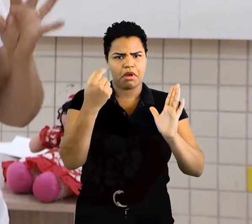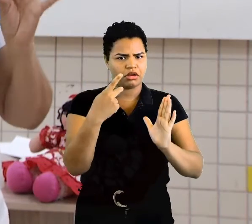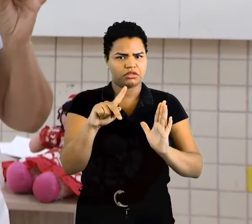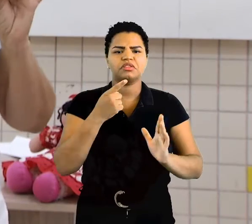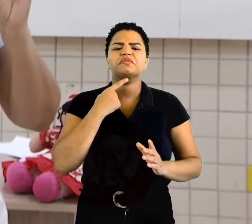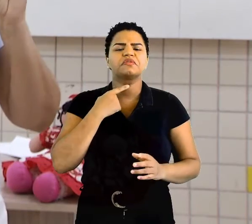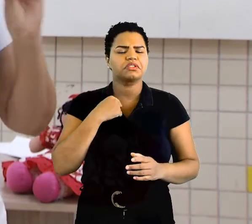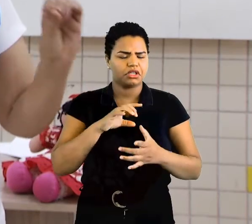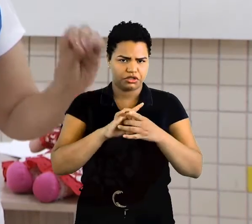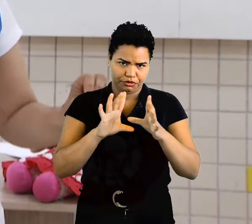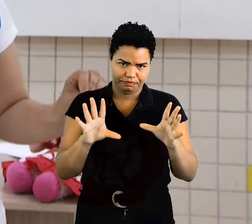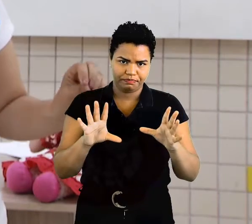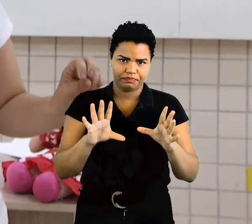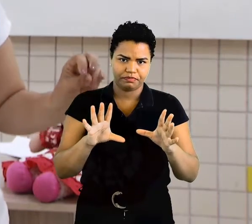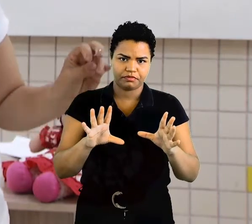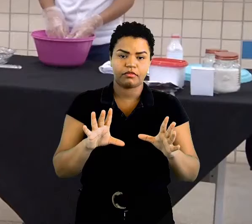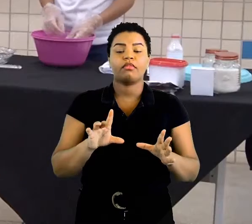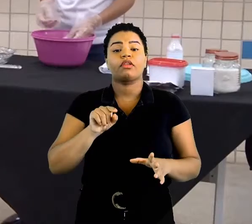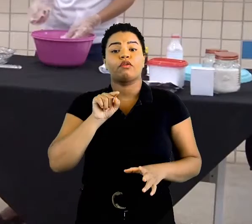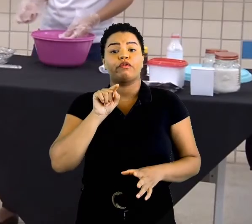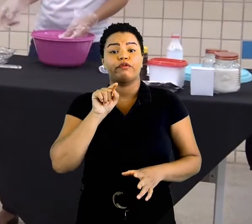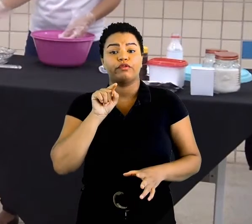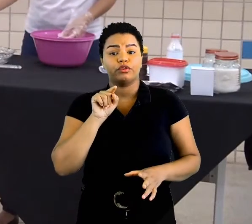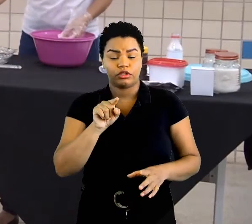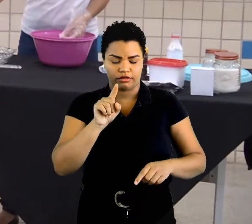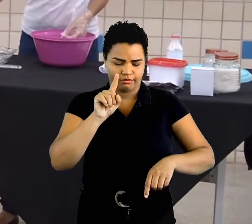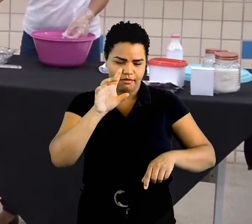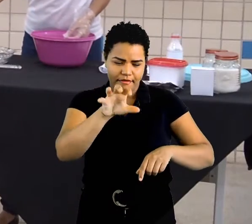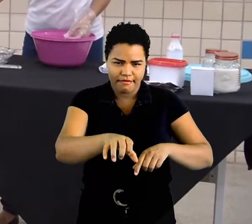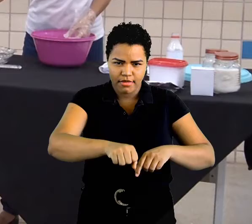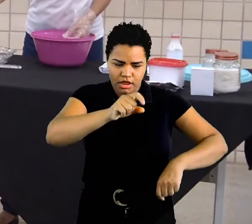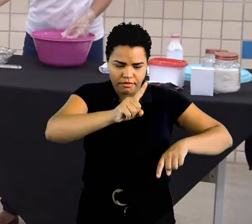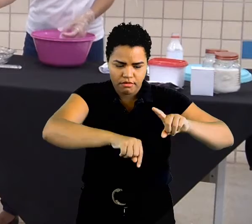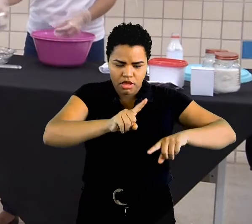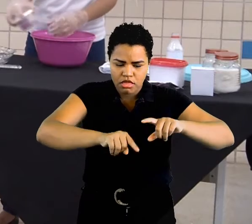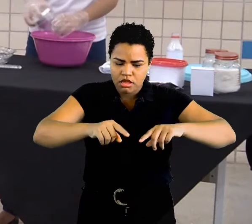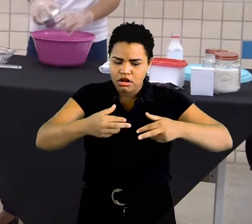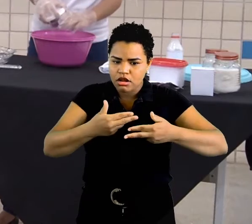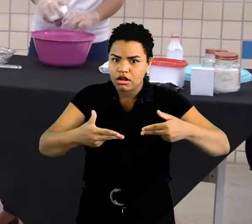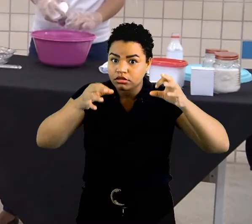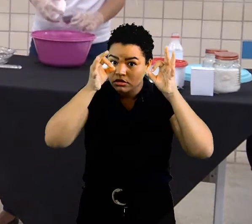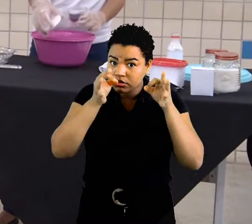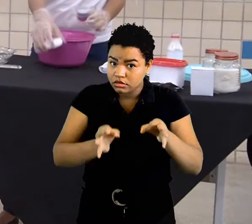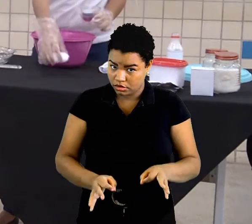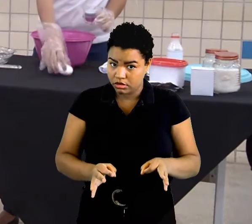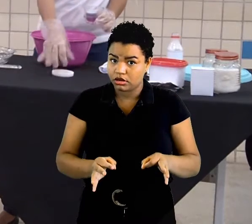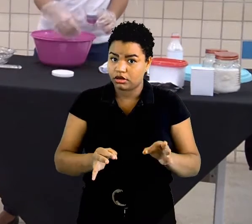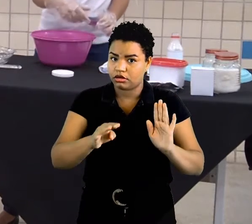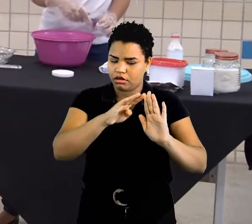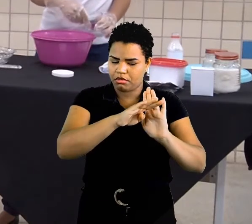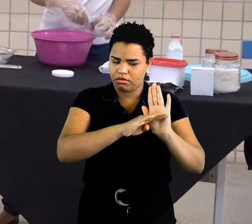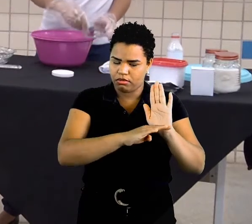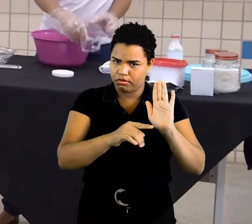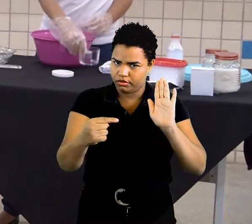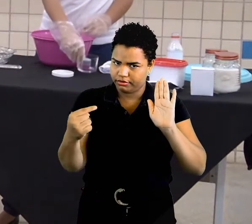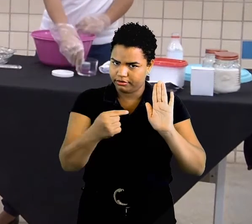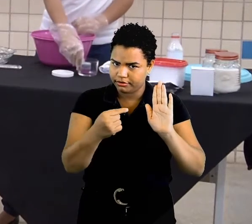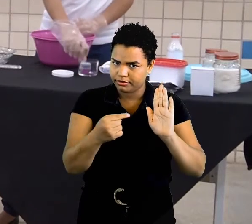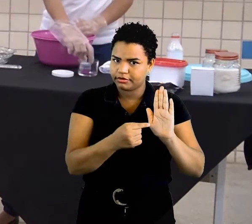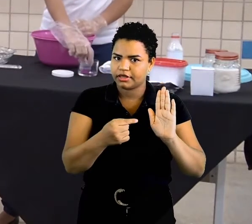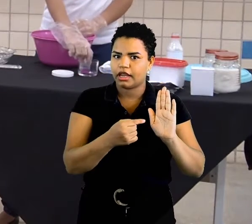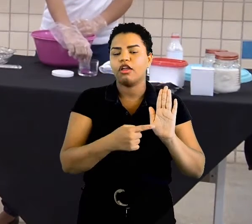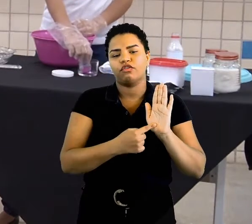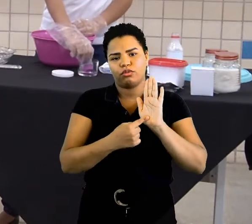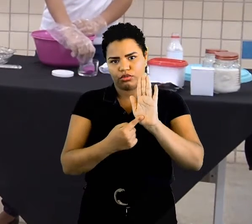vai pegar os ingredientes certinho, que eu vou ler com vocês os ingredientes que está aqui comigo, que eu trouxe para poder entender melhor. Nós